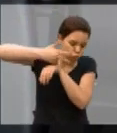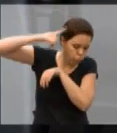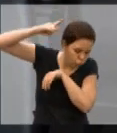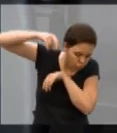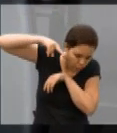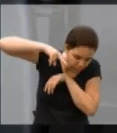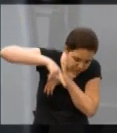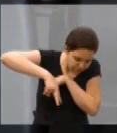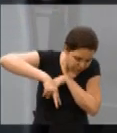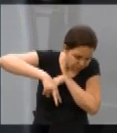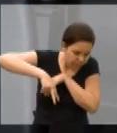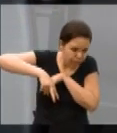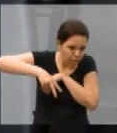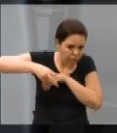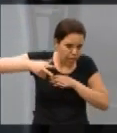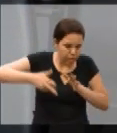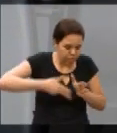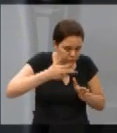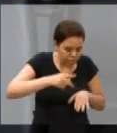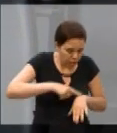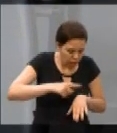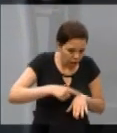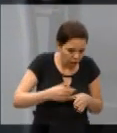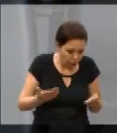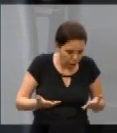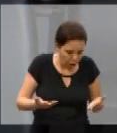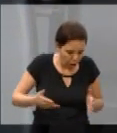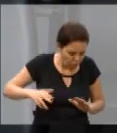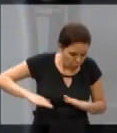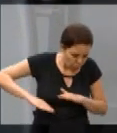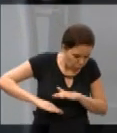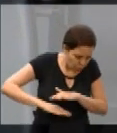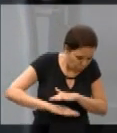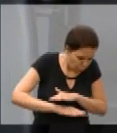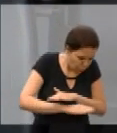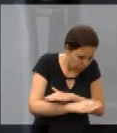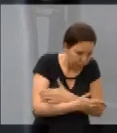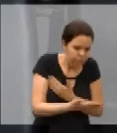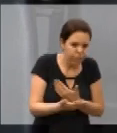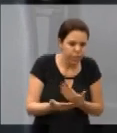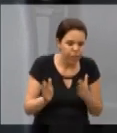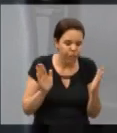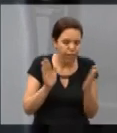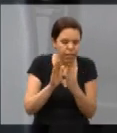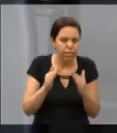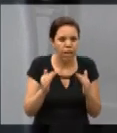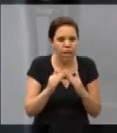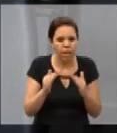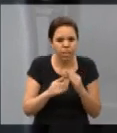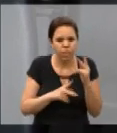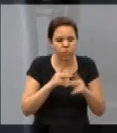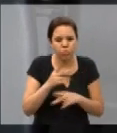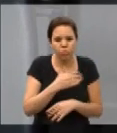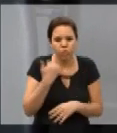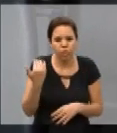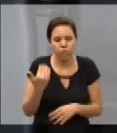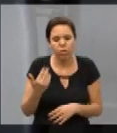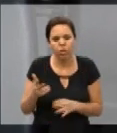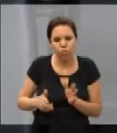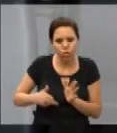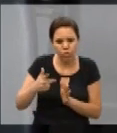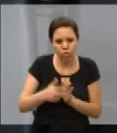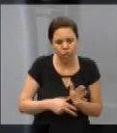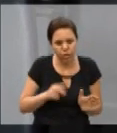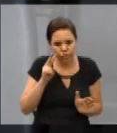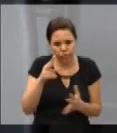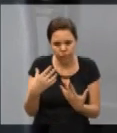poxa, seria muito legal se o trem passasse agora, porque o trem passa bem em frente a essa casa que é onde as pessoas morreram. Não é que o trem tá vindo? Eu